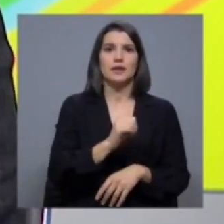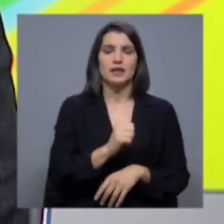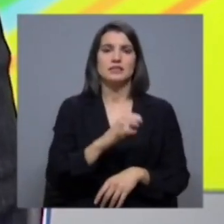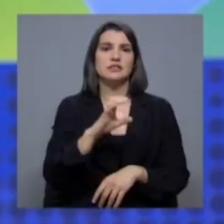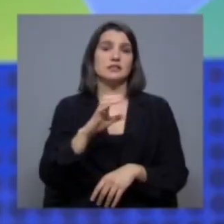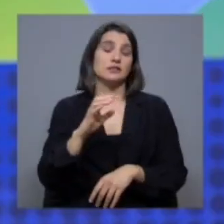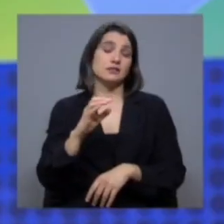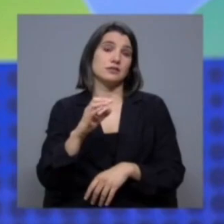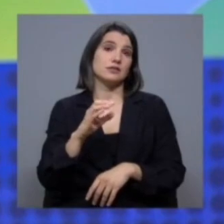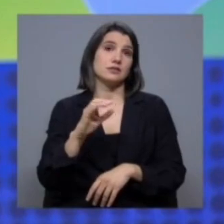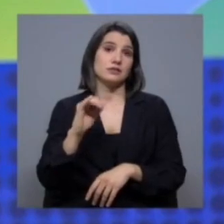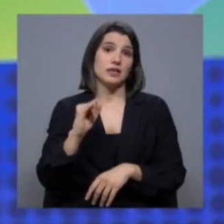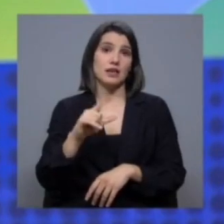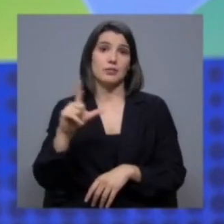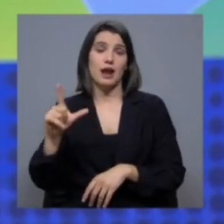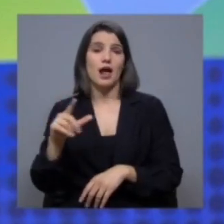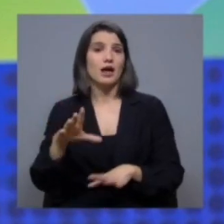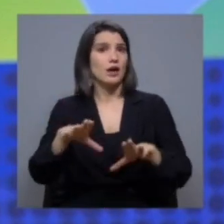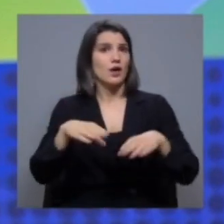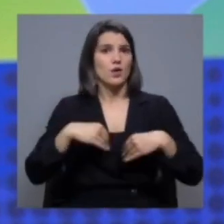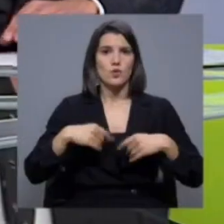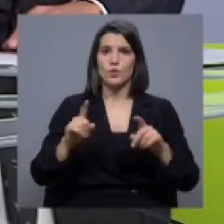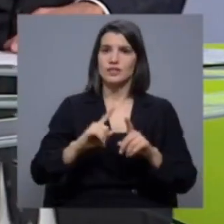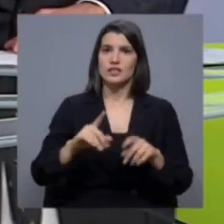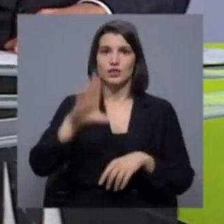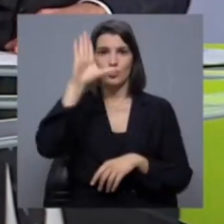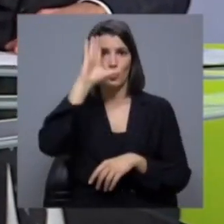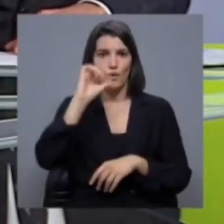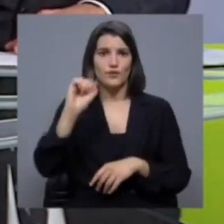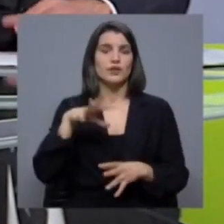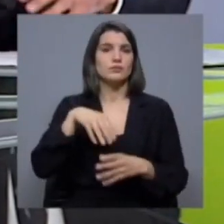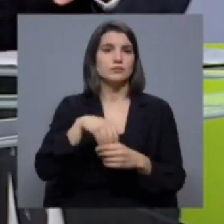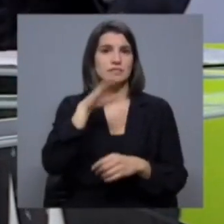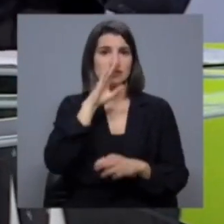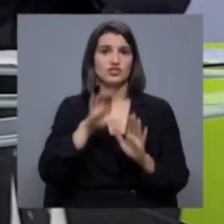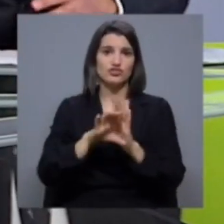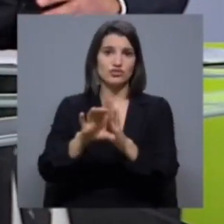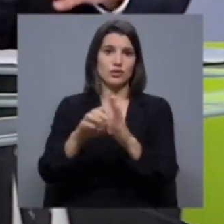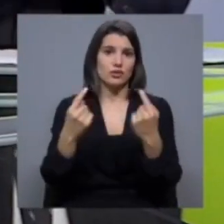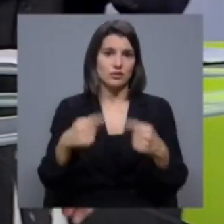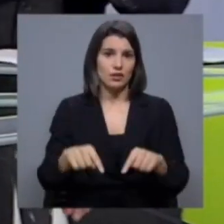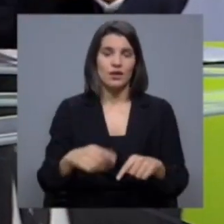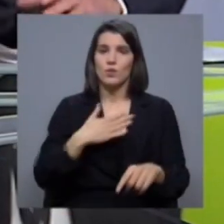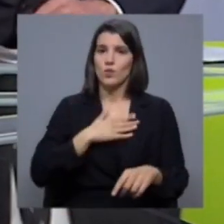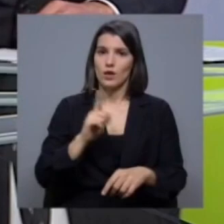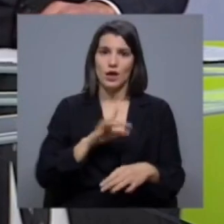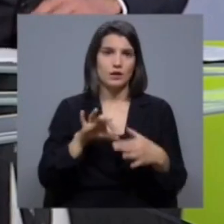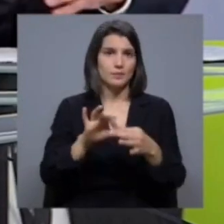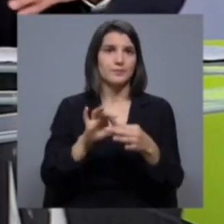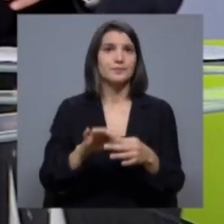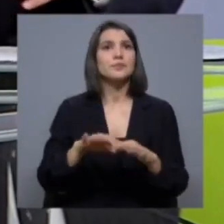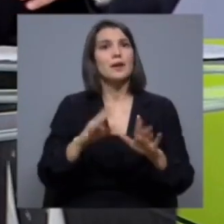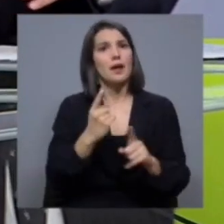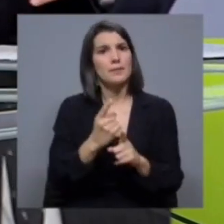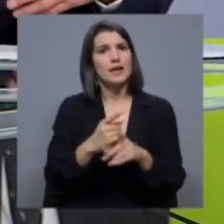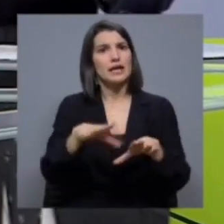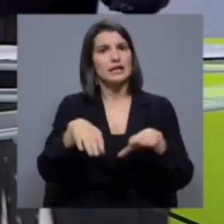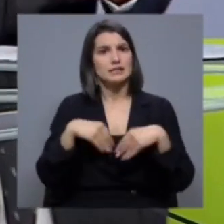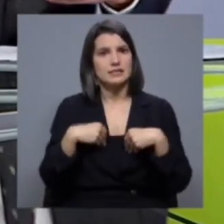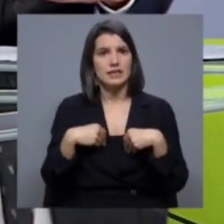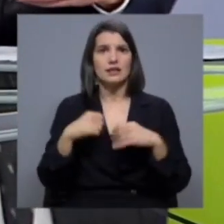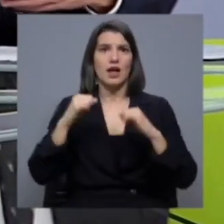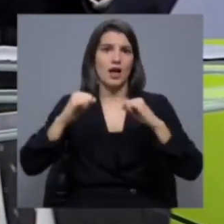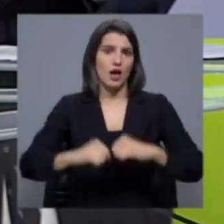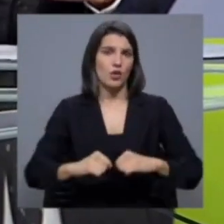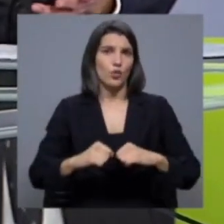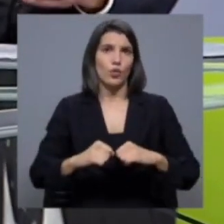rejeitam qualquer acordo de governo onde estás o chega pergunta se apesar disso admite ficar fora de um